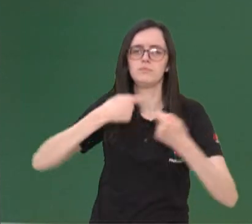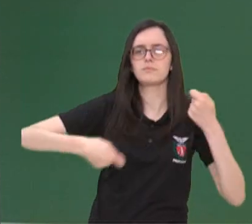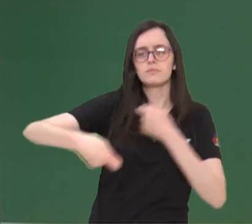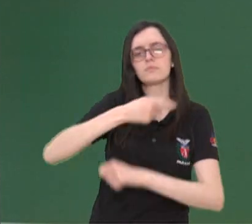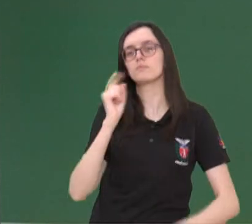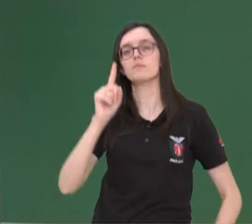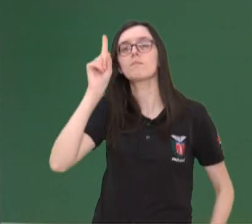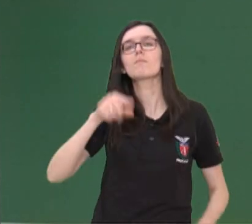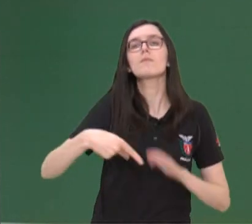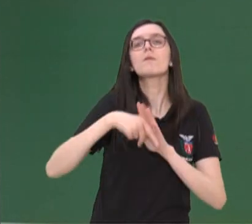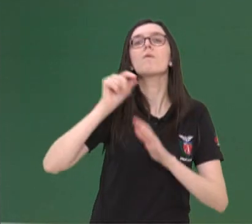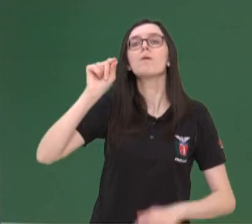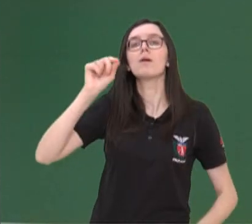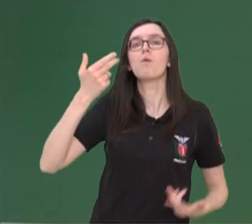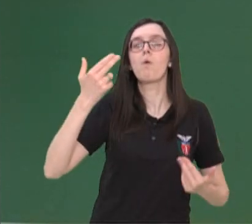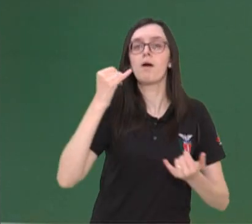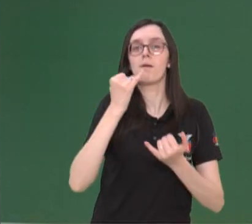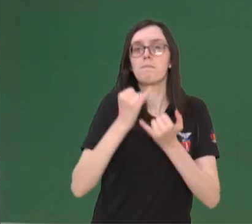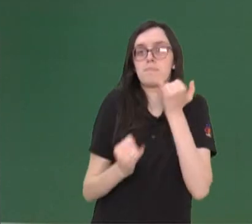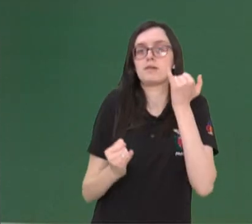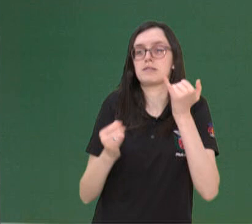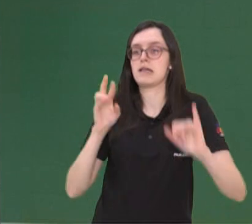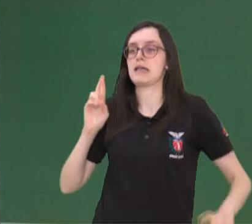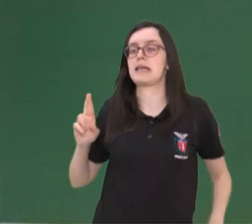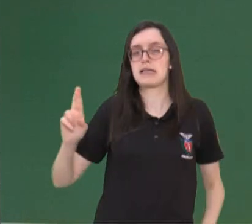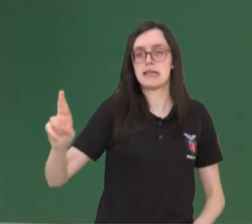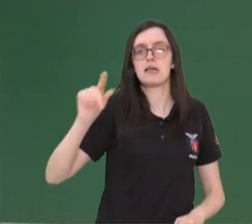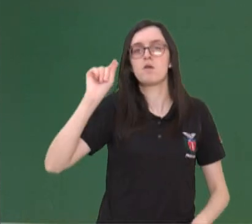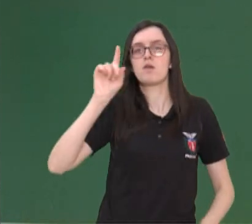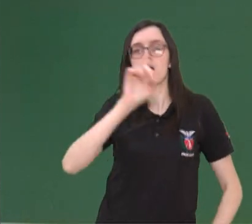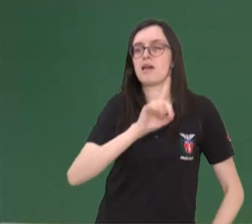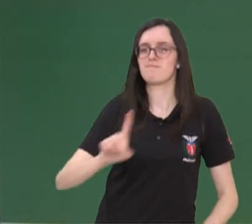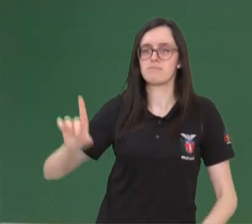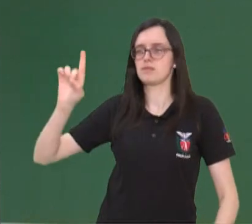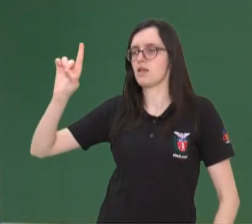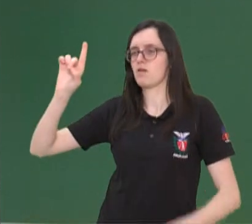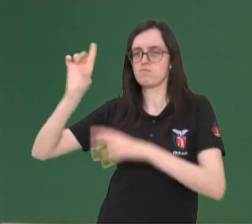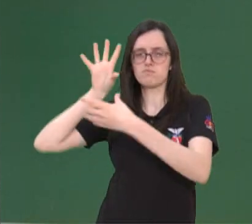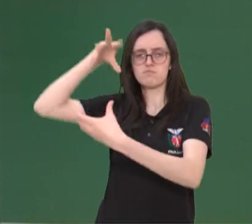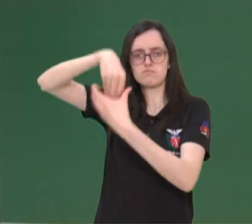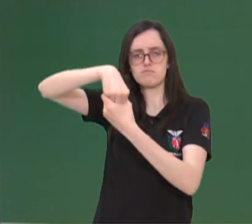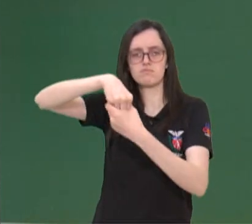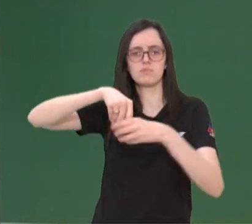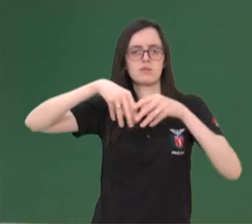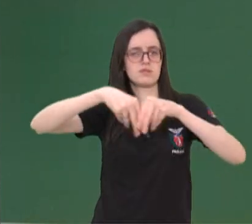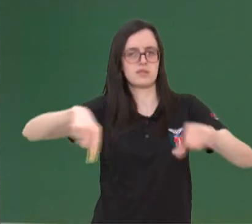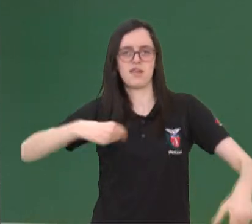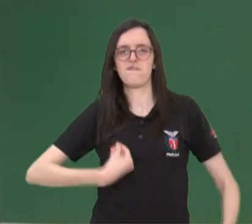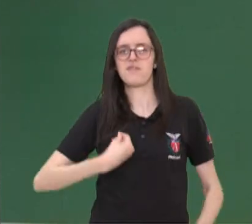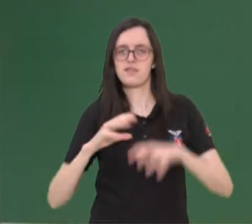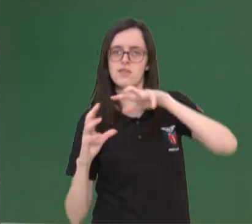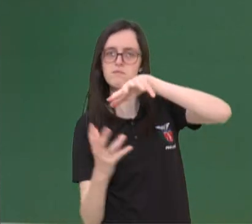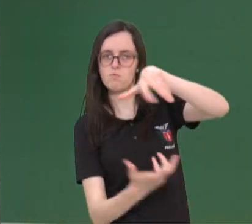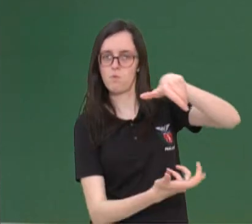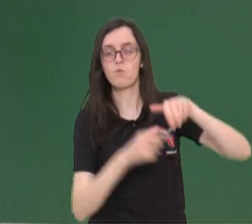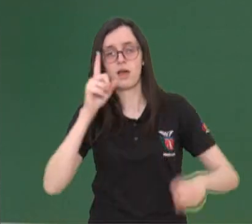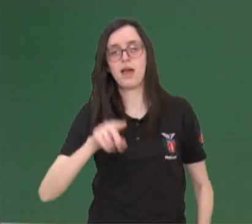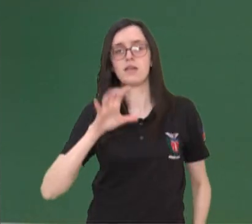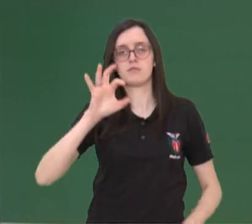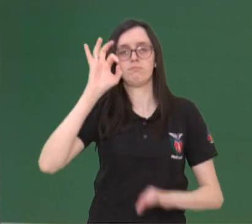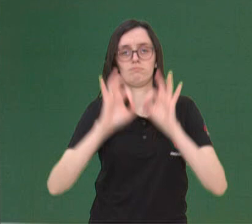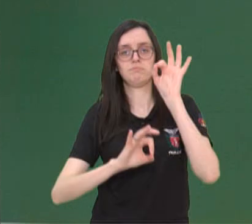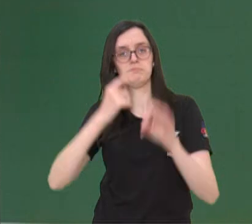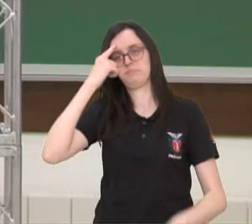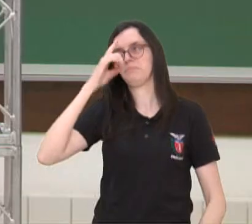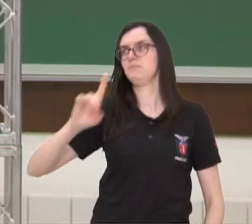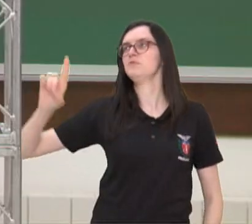era o próprio Deus, o representante de Deus na Terra. Né? Então veja a importância daquela